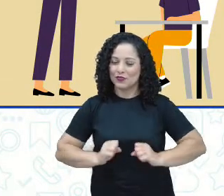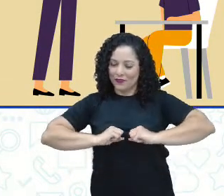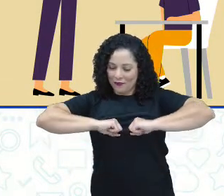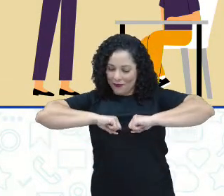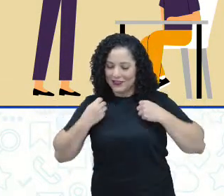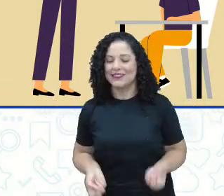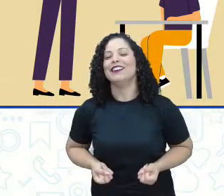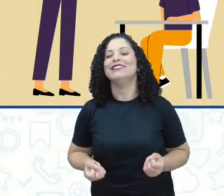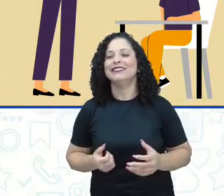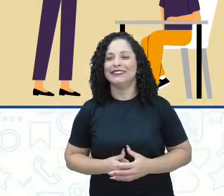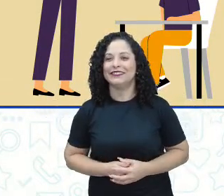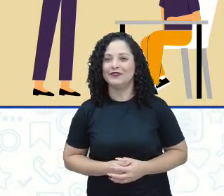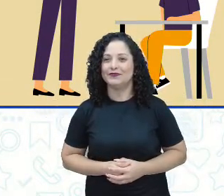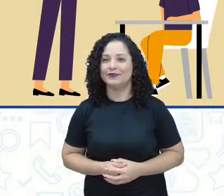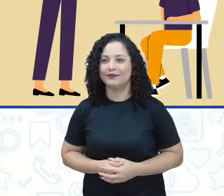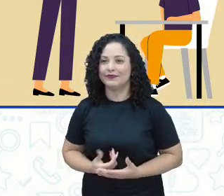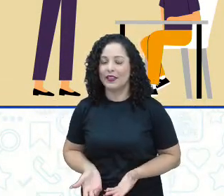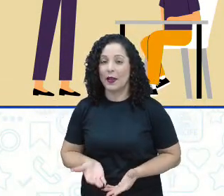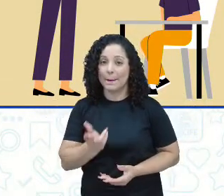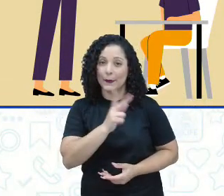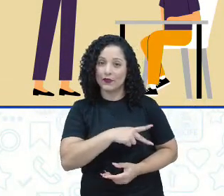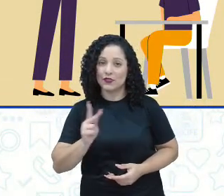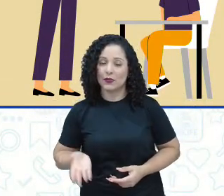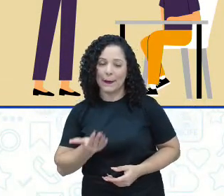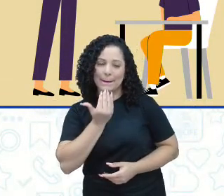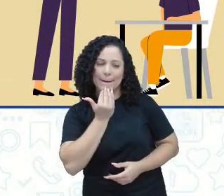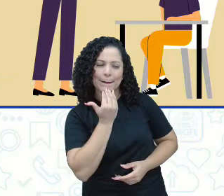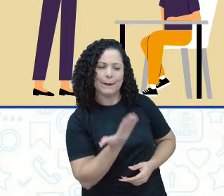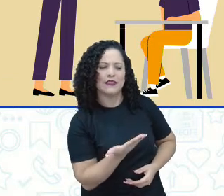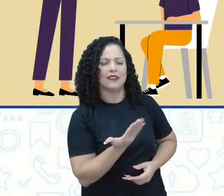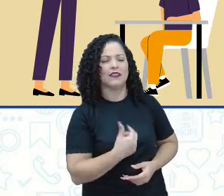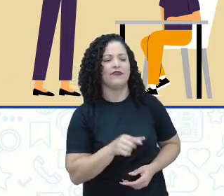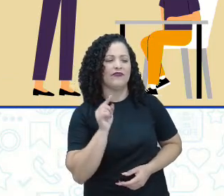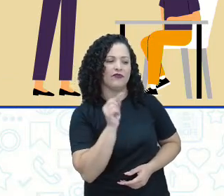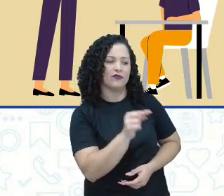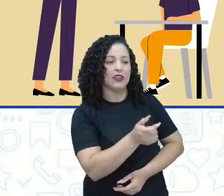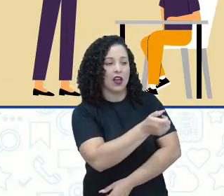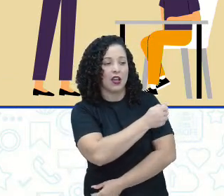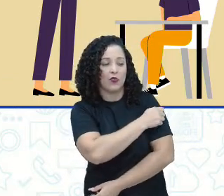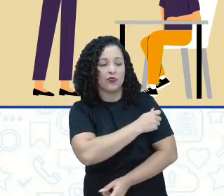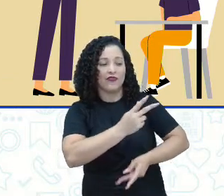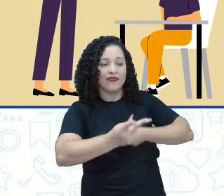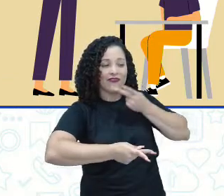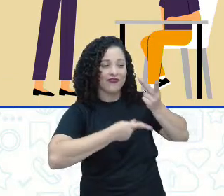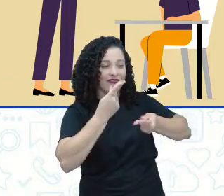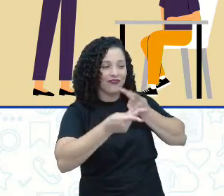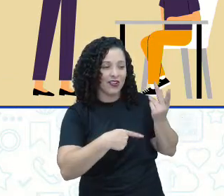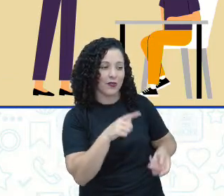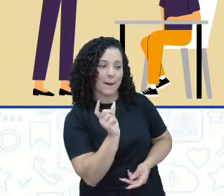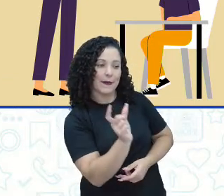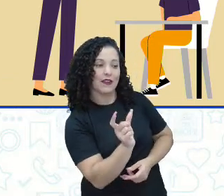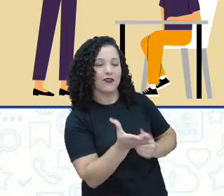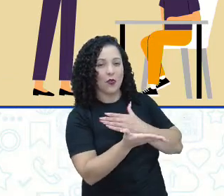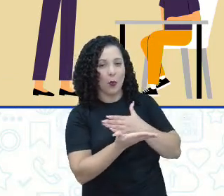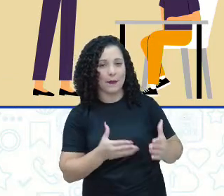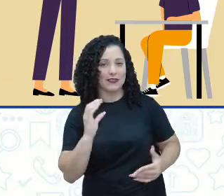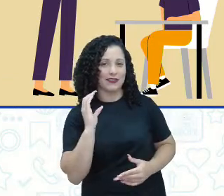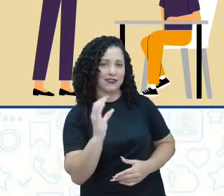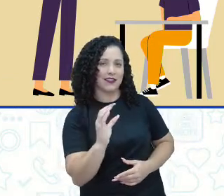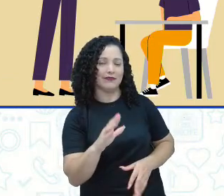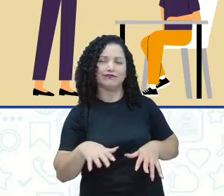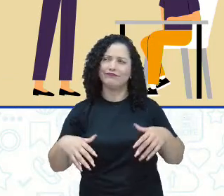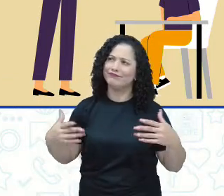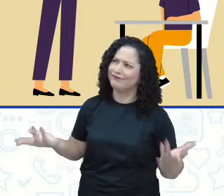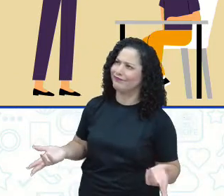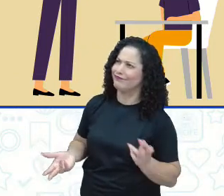tô ó, brincando. A professora pede a um aluno para dizer uma palavra que começasse pela letra C. Ele responde,